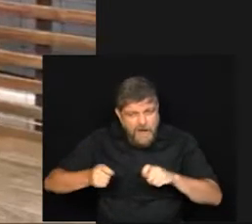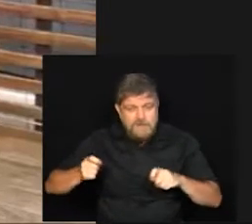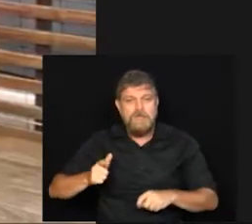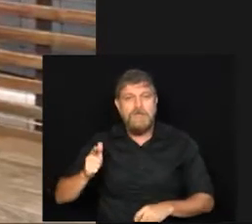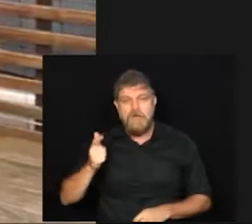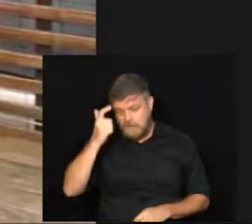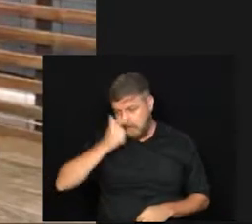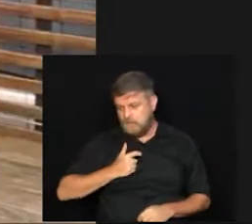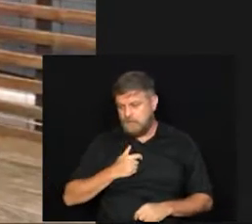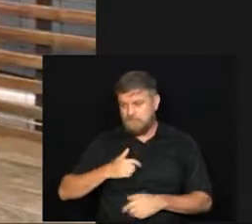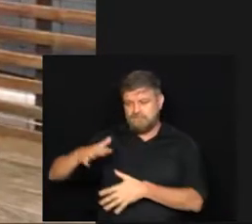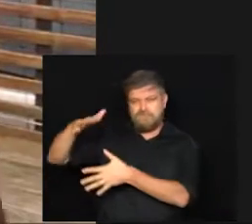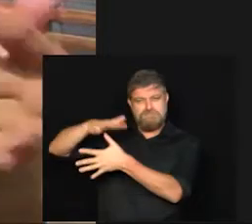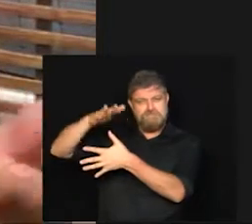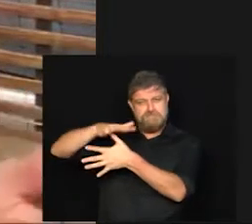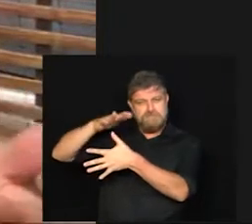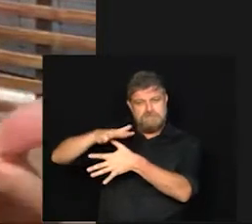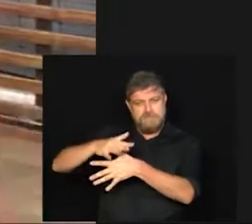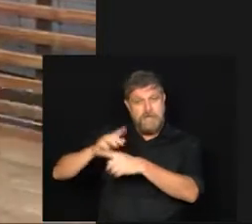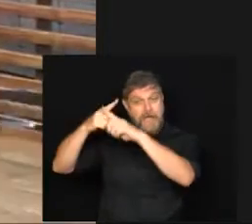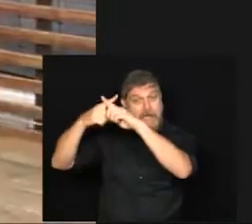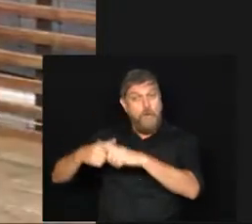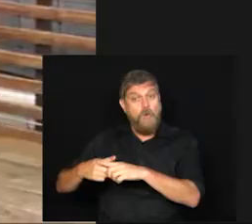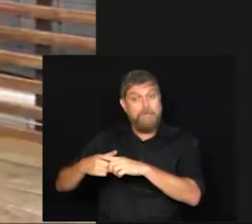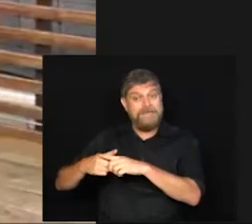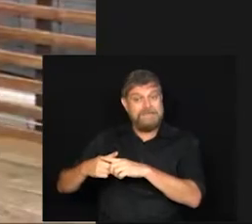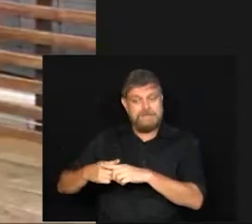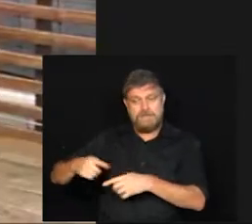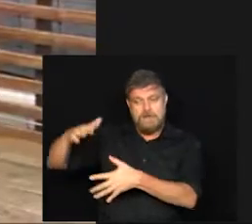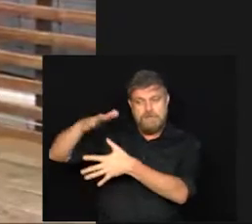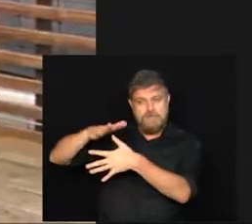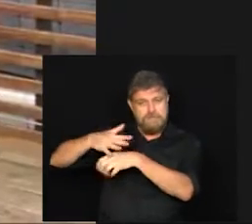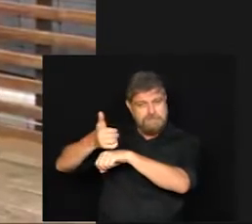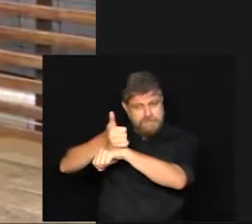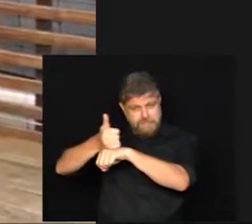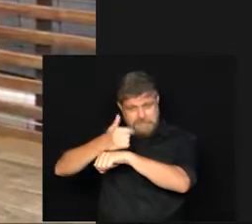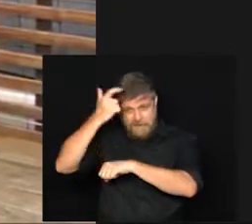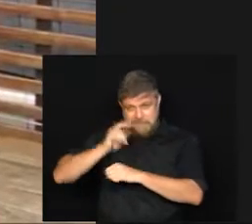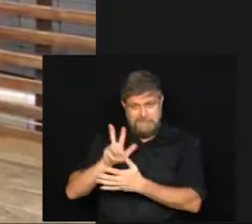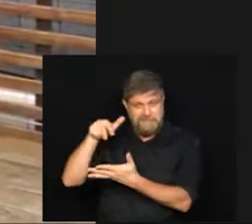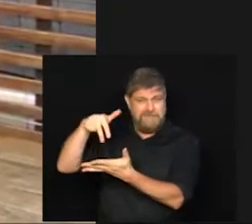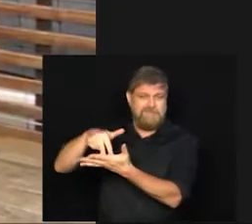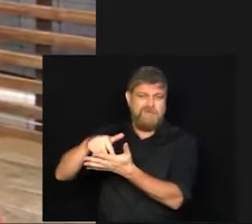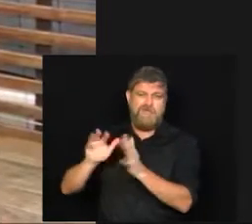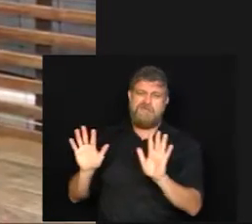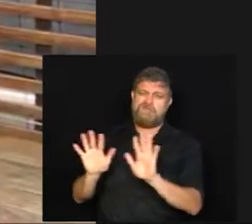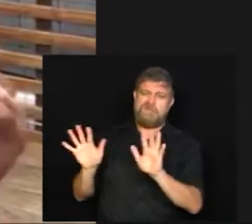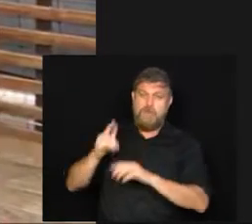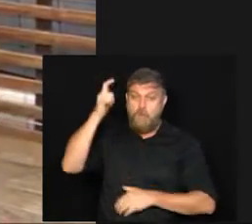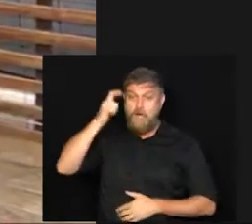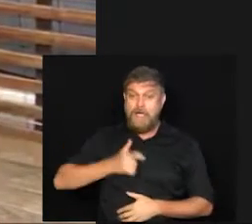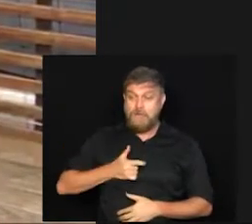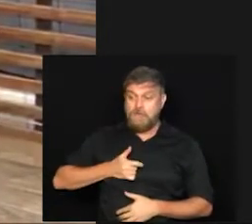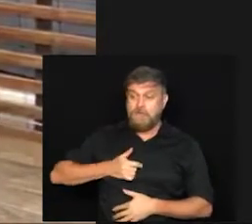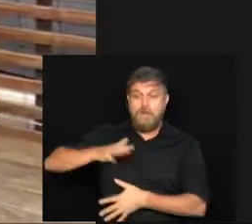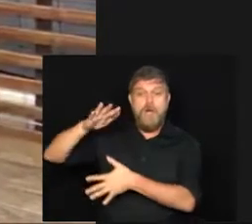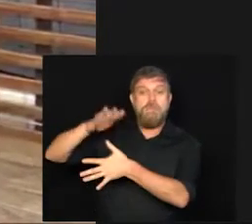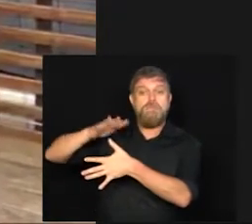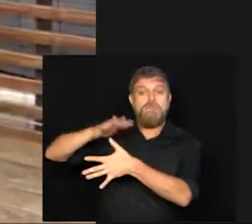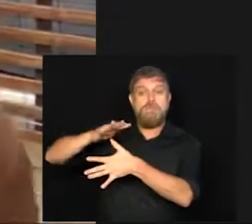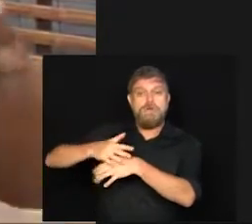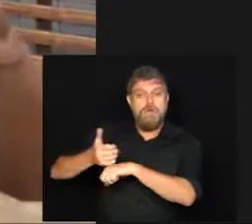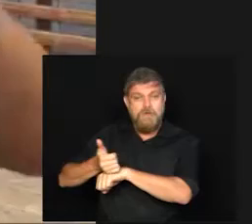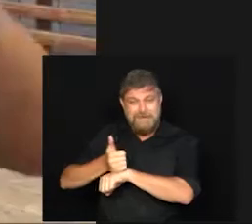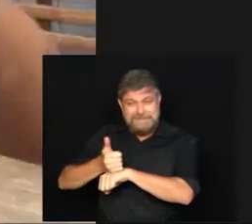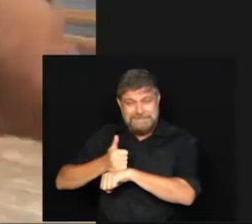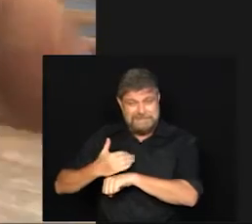em alto nível e a competir em alto nível, porque ir pro torneio só para falar que eu tô lá também não adianta. Então, a partir do momento que eu senti que eu